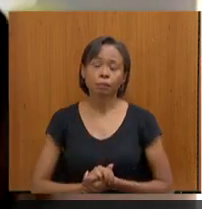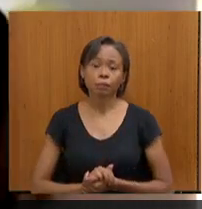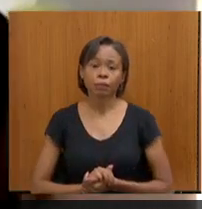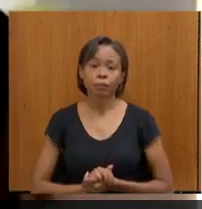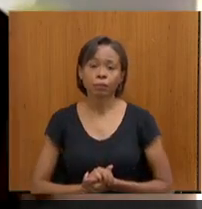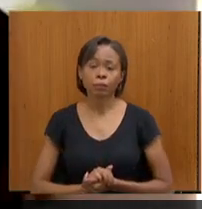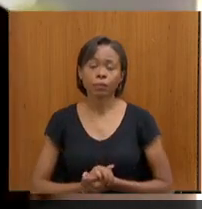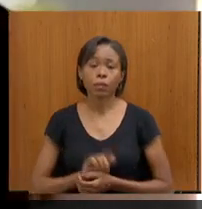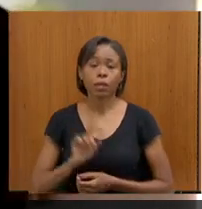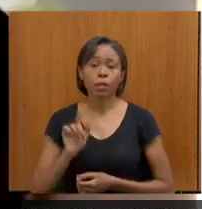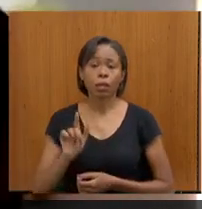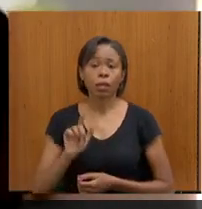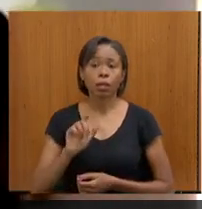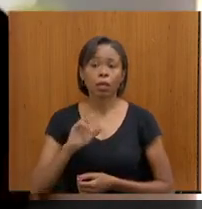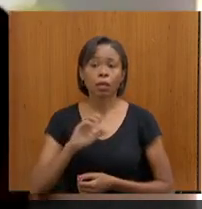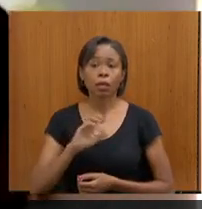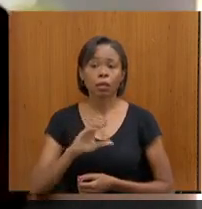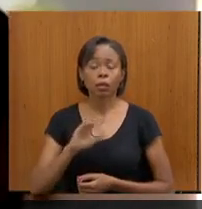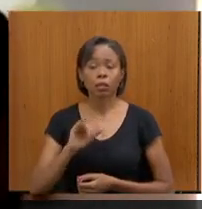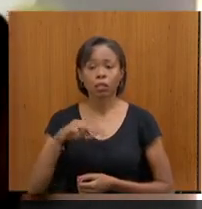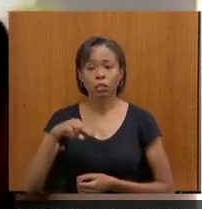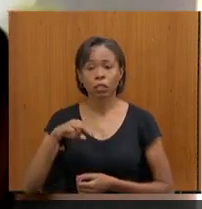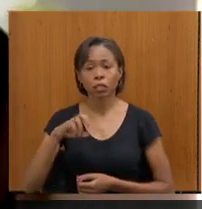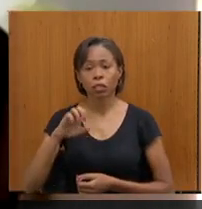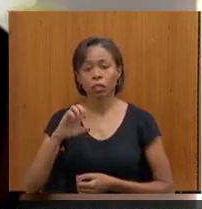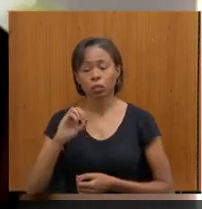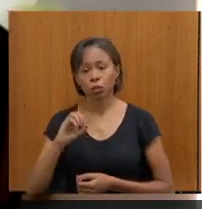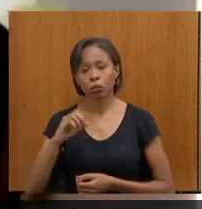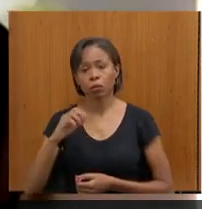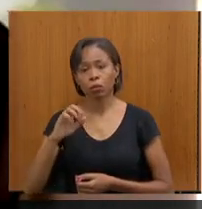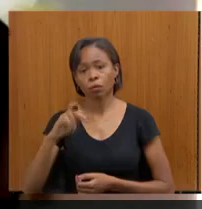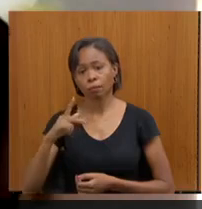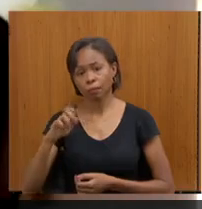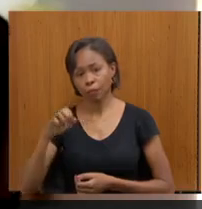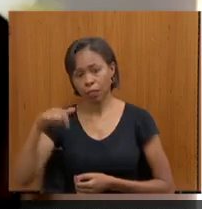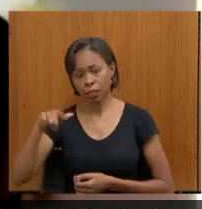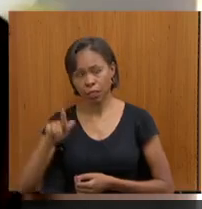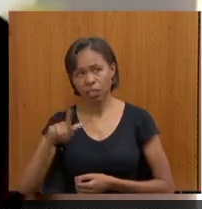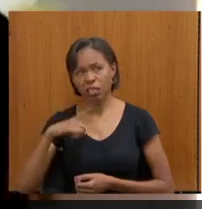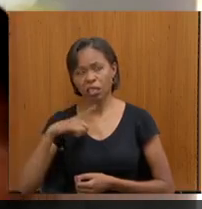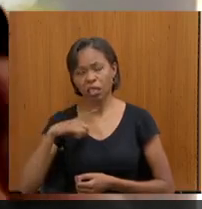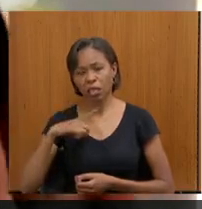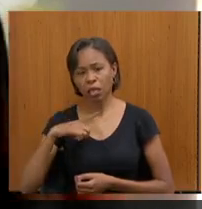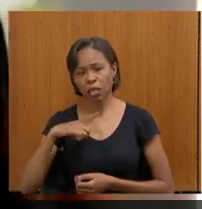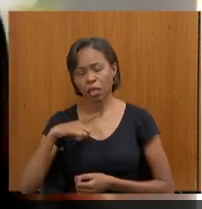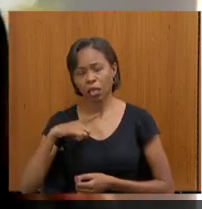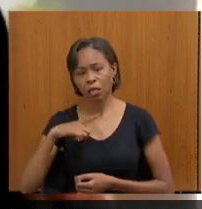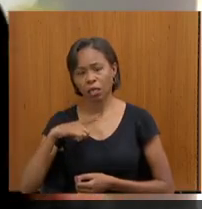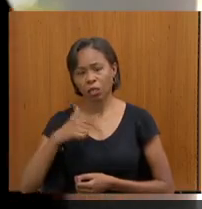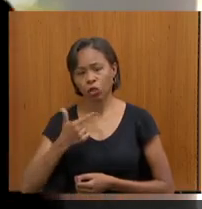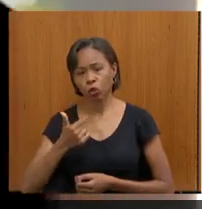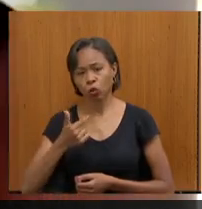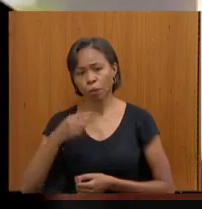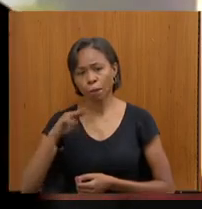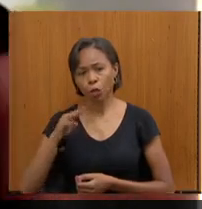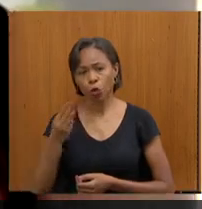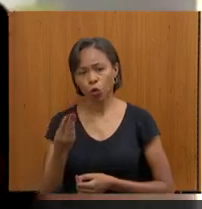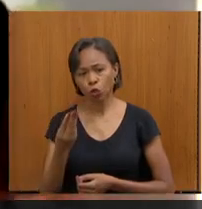que mudou 12 Bilhões de Dólares investidos no Brasil vai investir